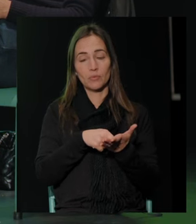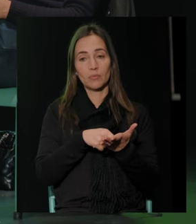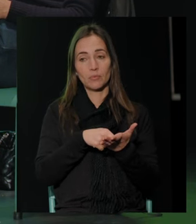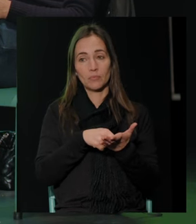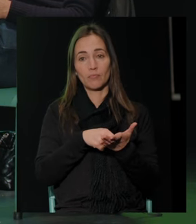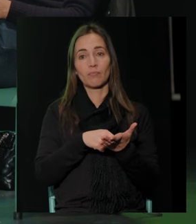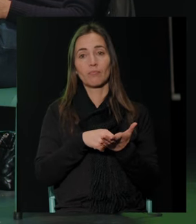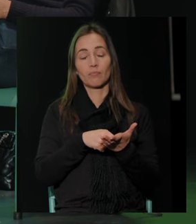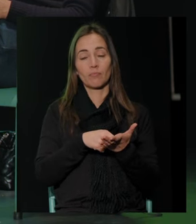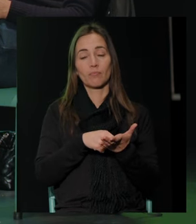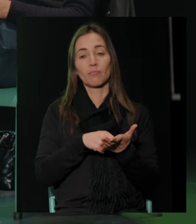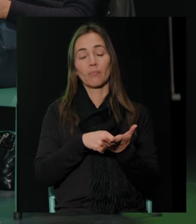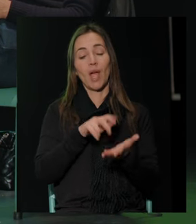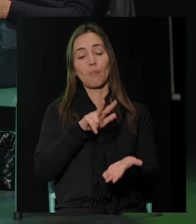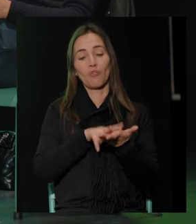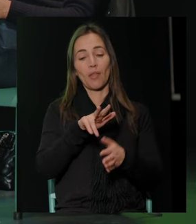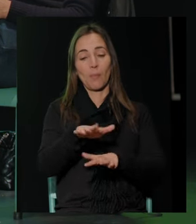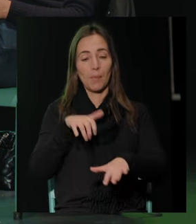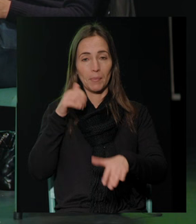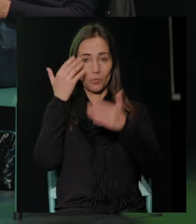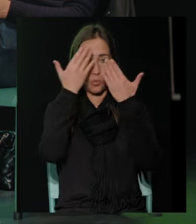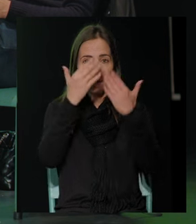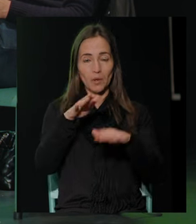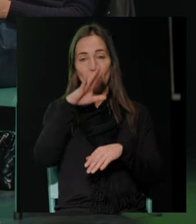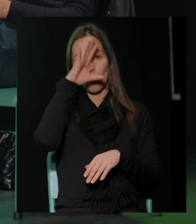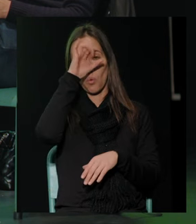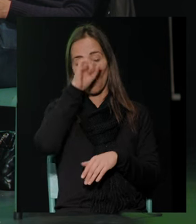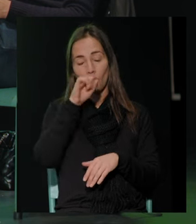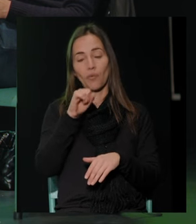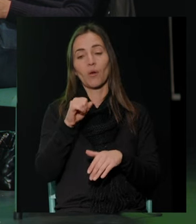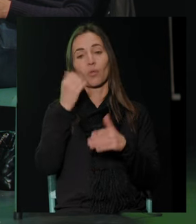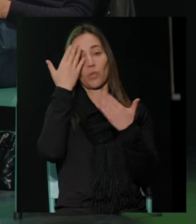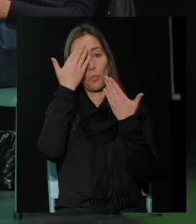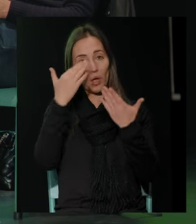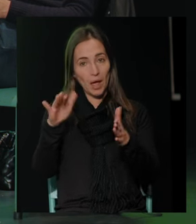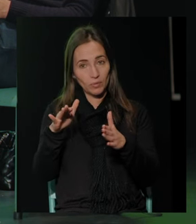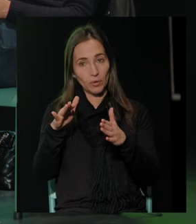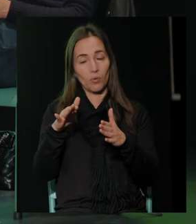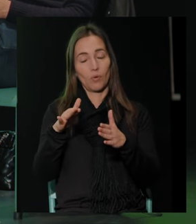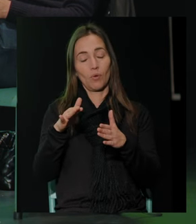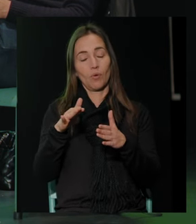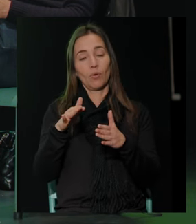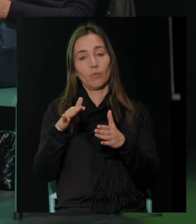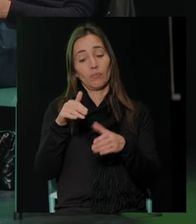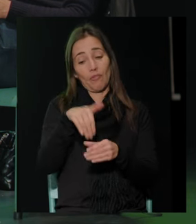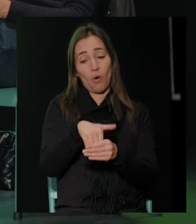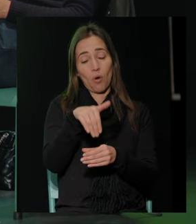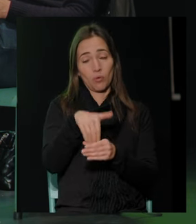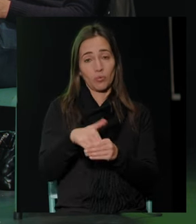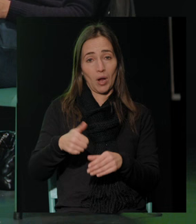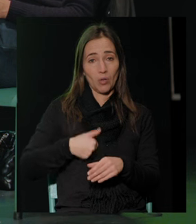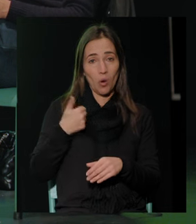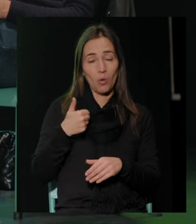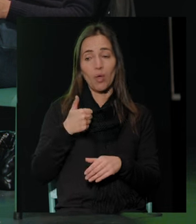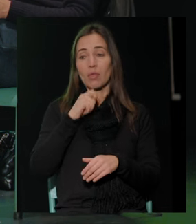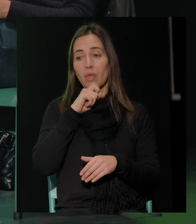por um parlamento democrático, passando por um governo democraticamente eleito, em que há a possibilidade de